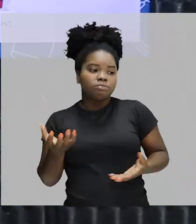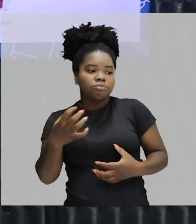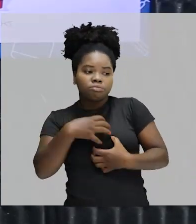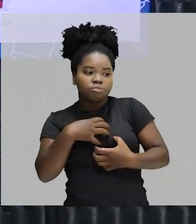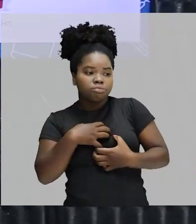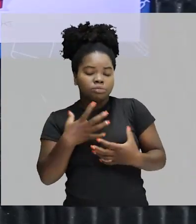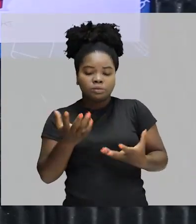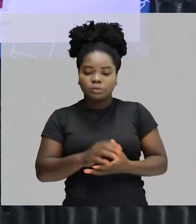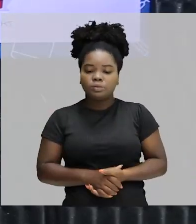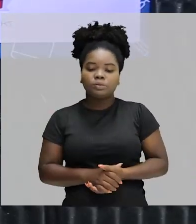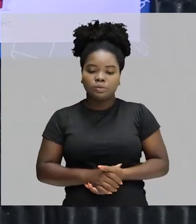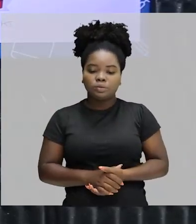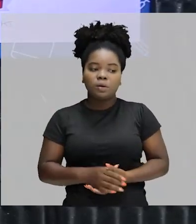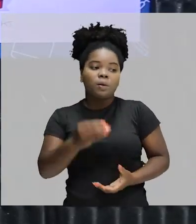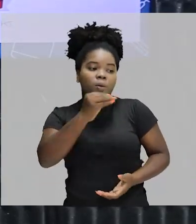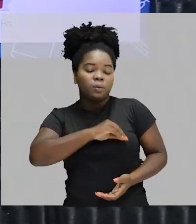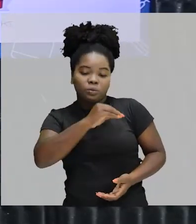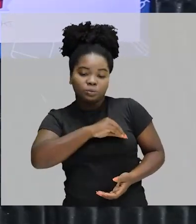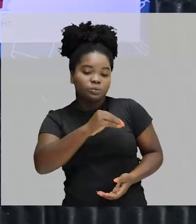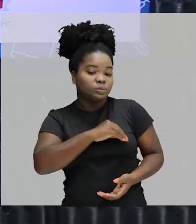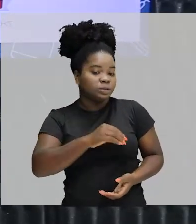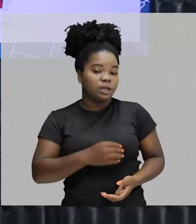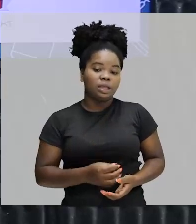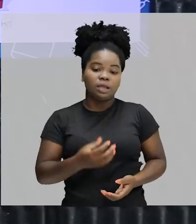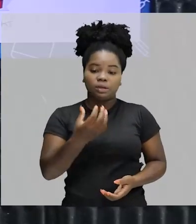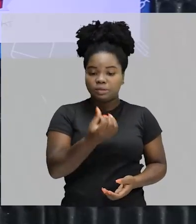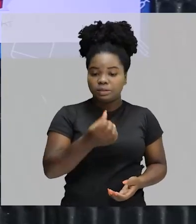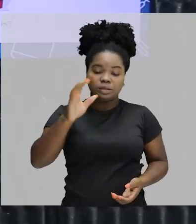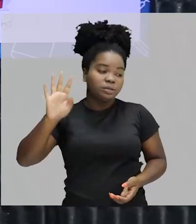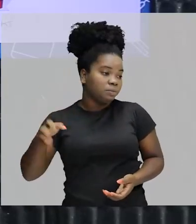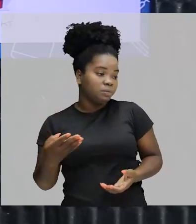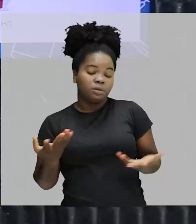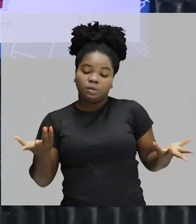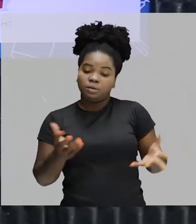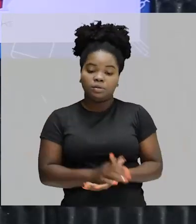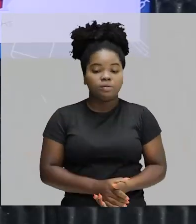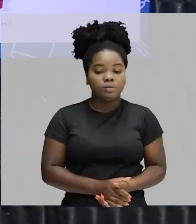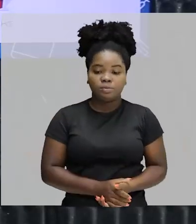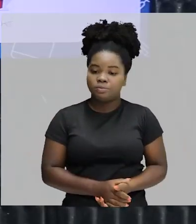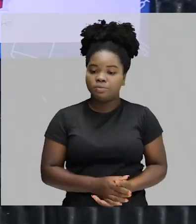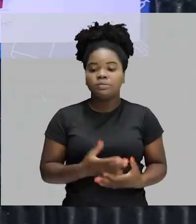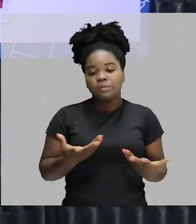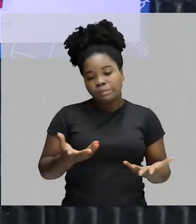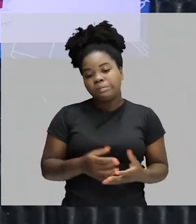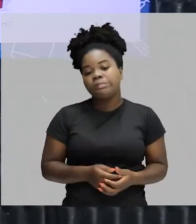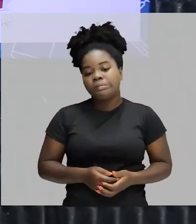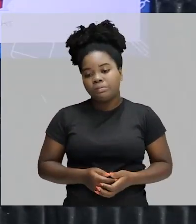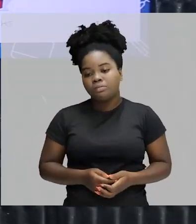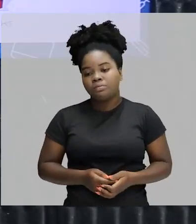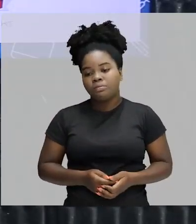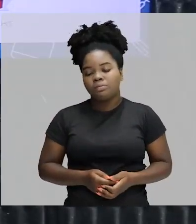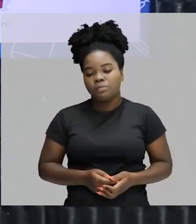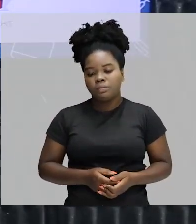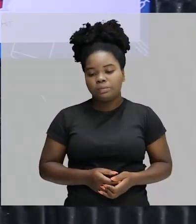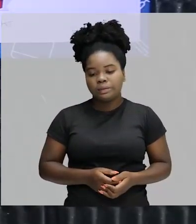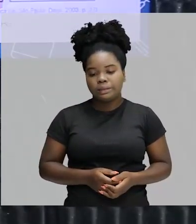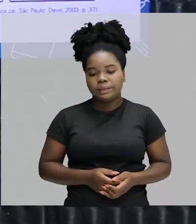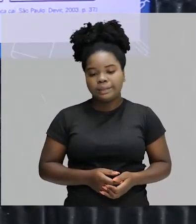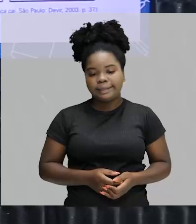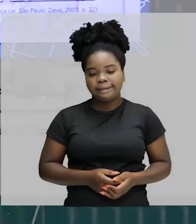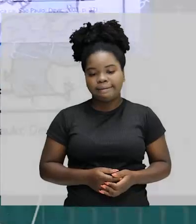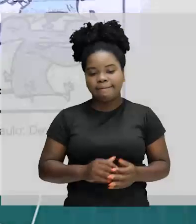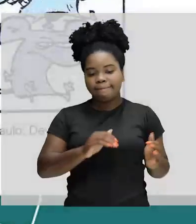fundo eleitoral desse valor, esse cumprimento nunca fez tanto sentido como nesse contexto, né?